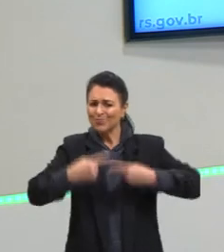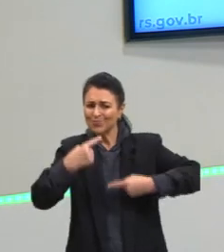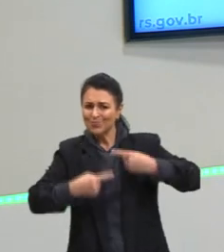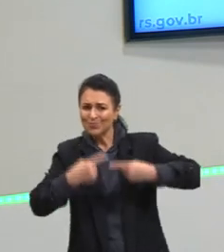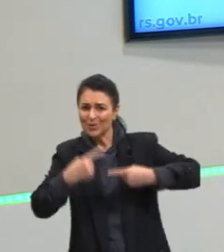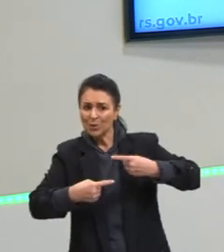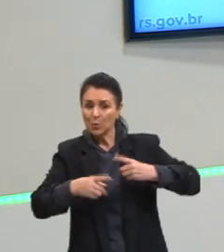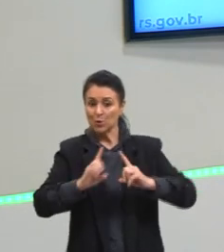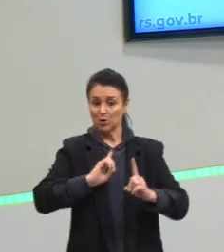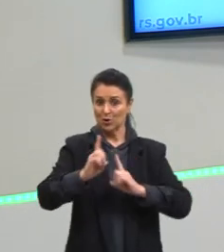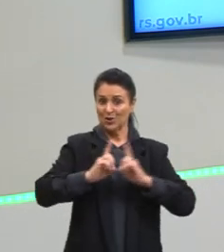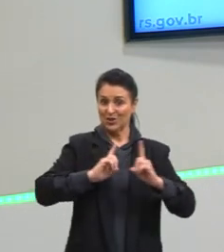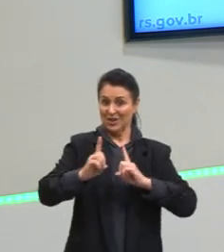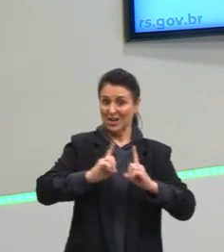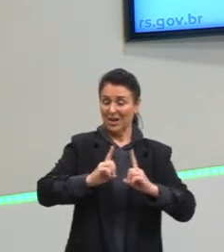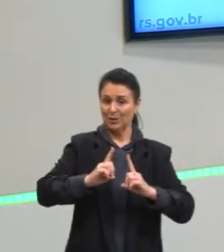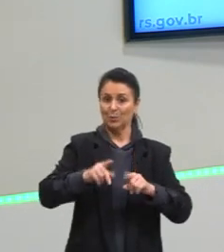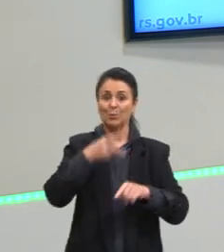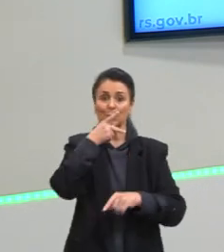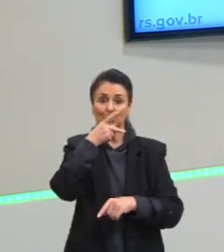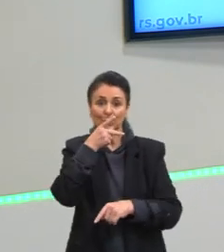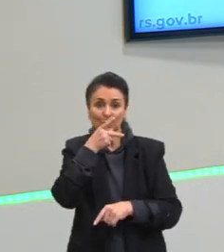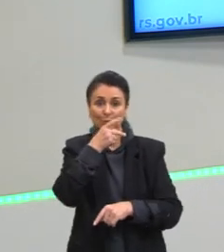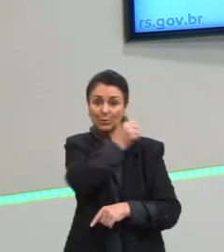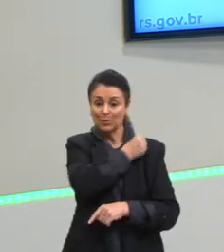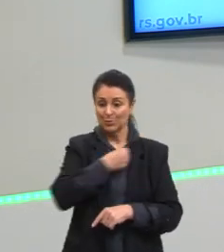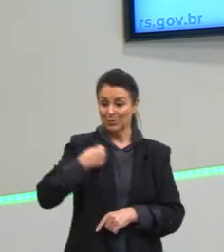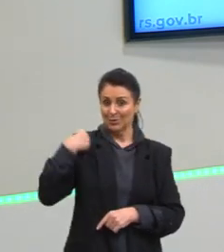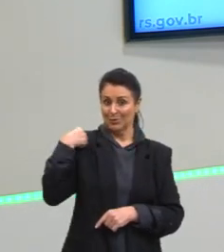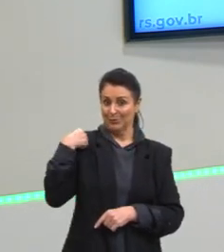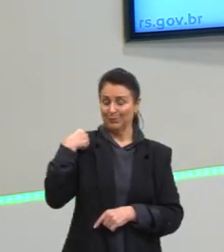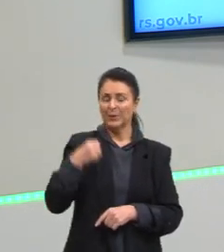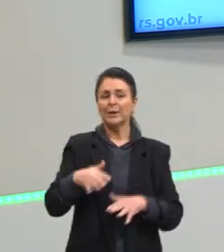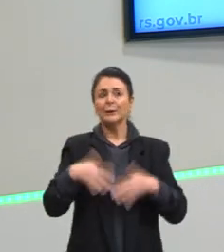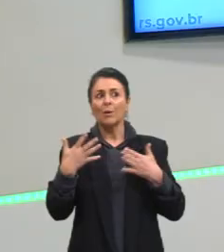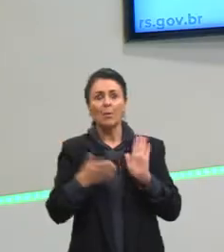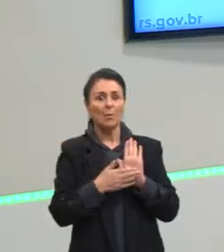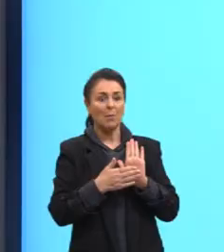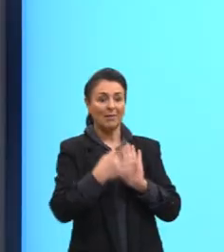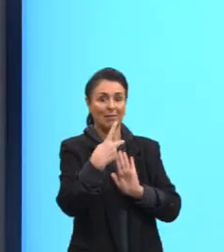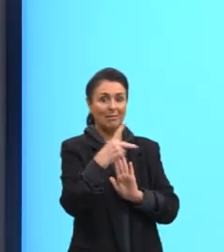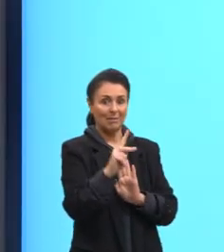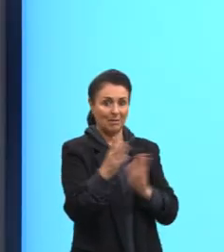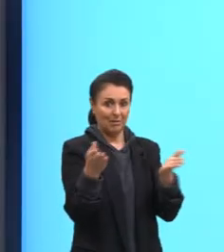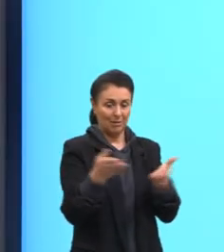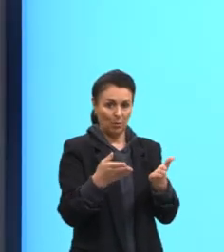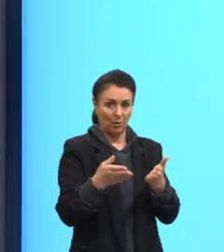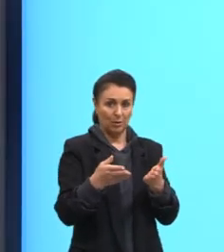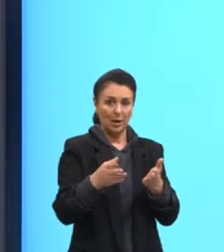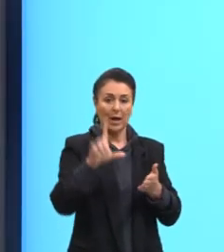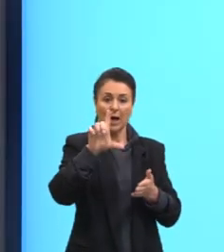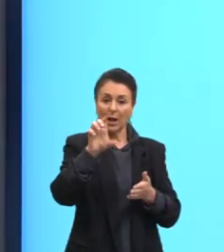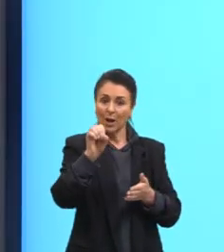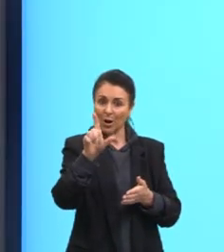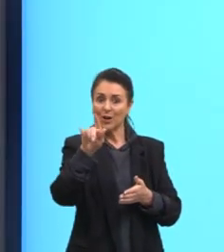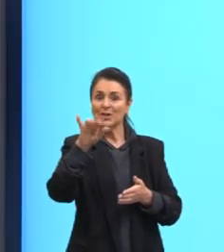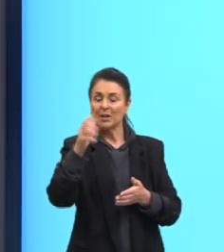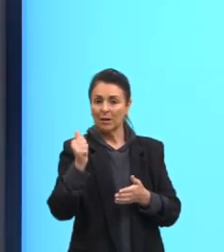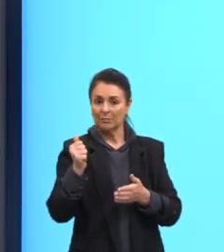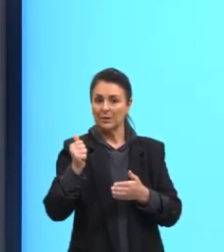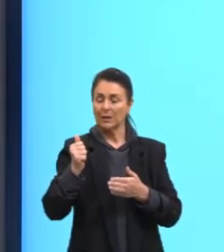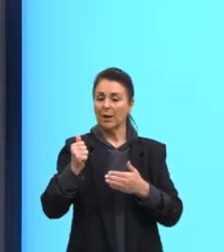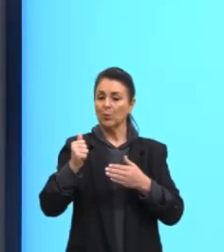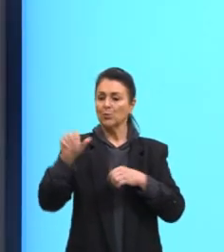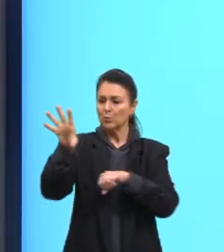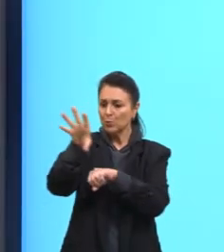diálogos socráticos e platônicos EA ele propõe uma nova forma que a lógica é esse encadeamento dos